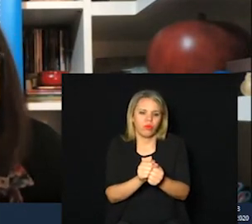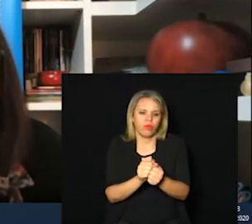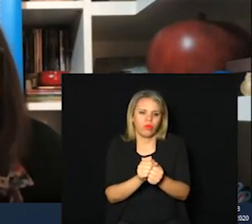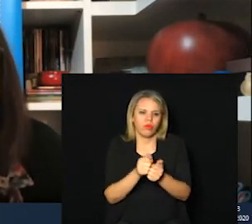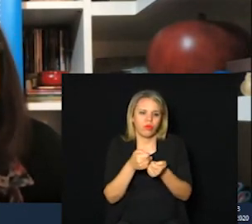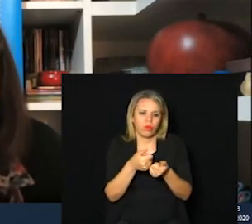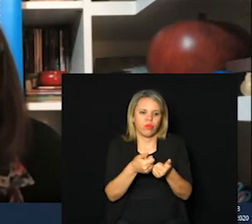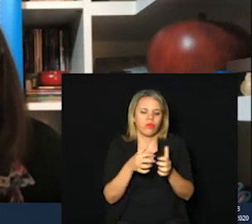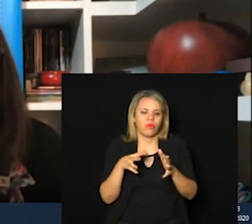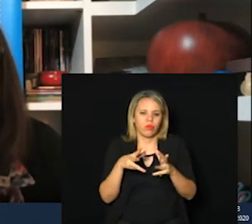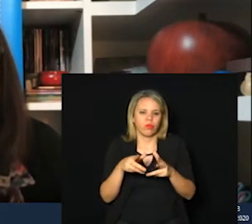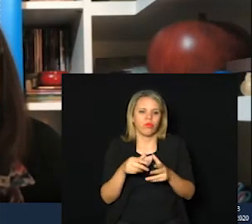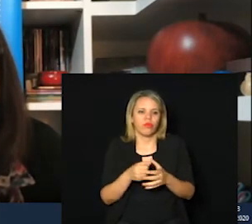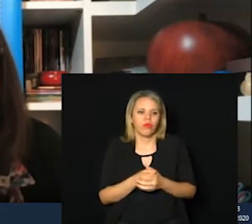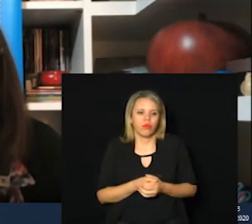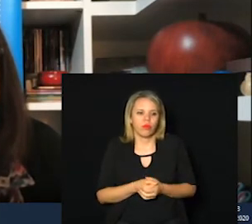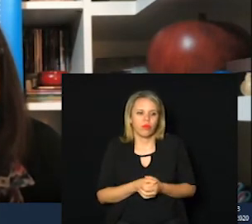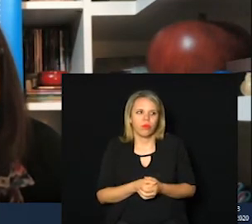juntos, todos juntos.